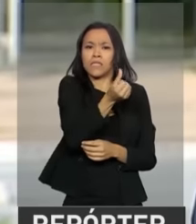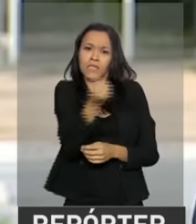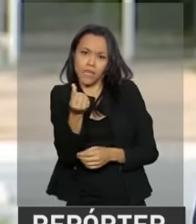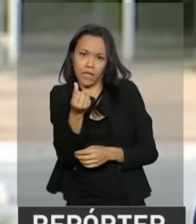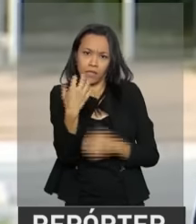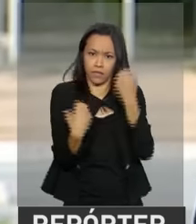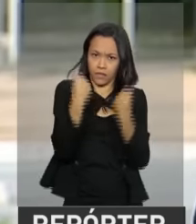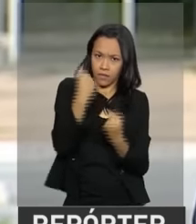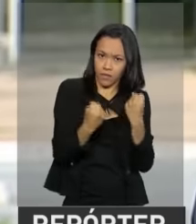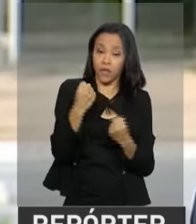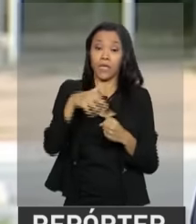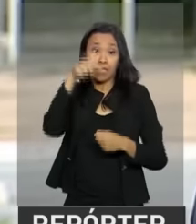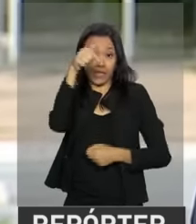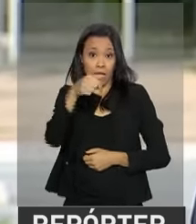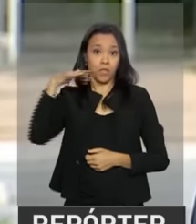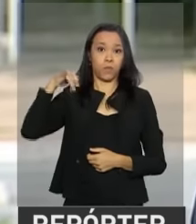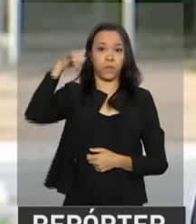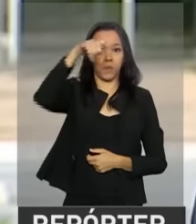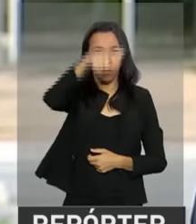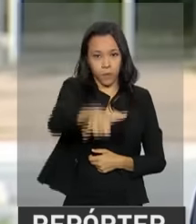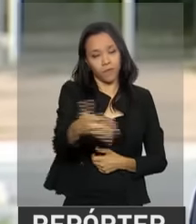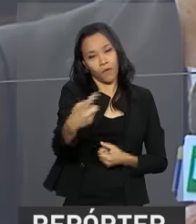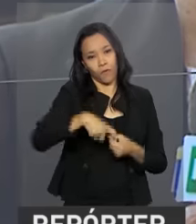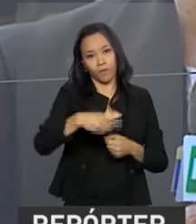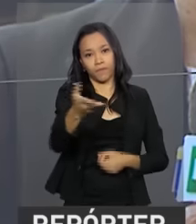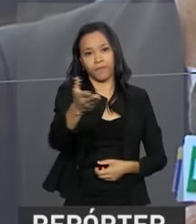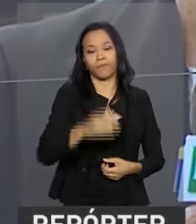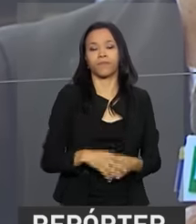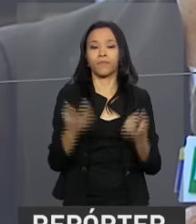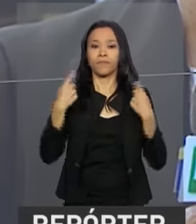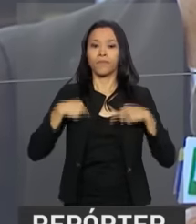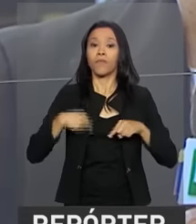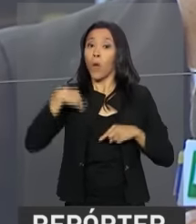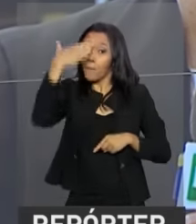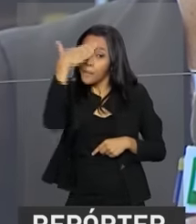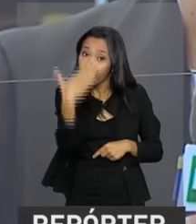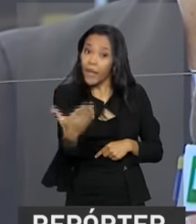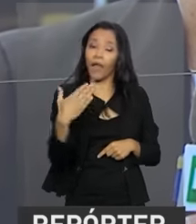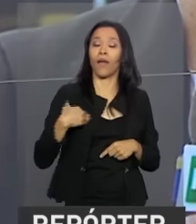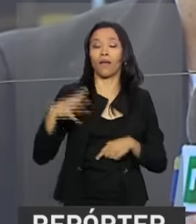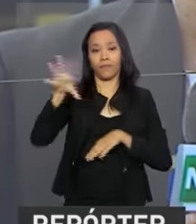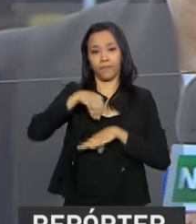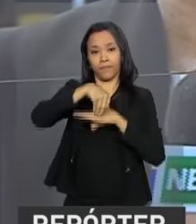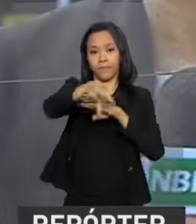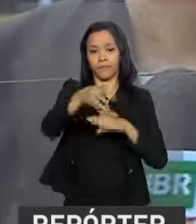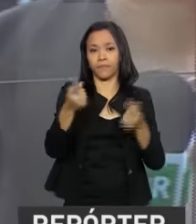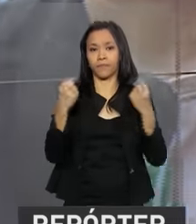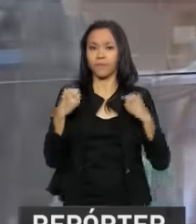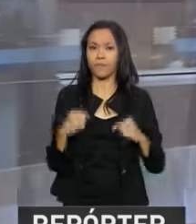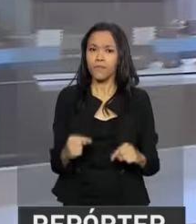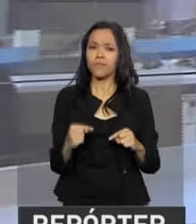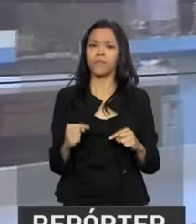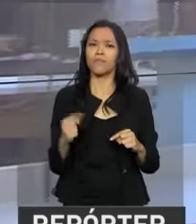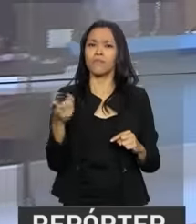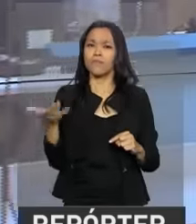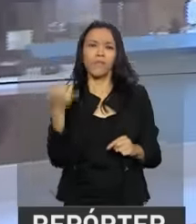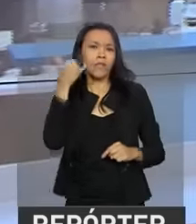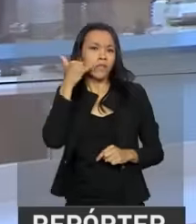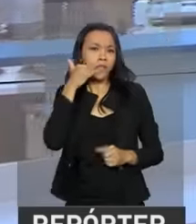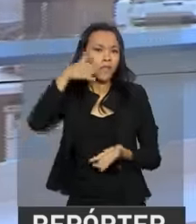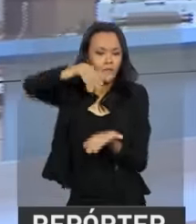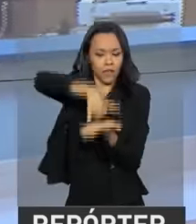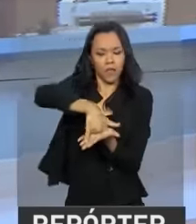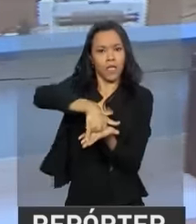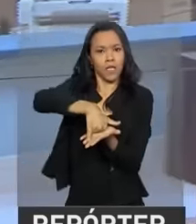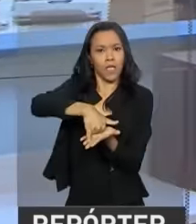7 aeronaves. Volto com você, Renata. Obrigada, Mara, pelas suas informações ao vivo. E as chamadas de telefone fixo